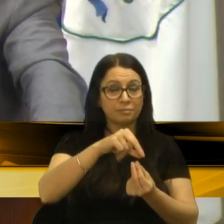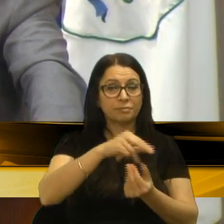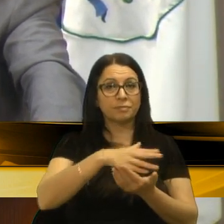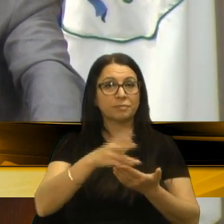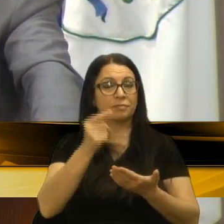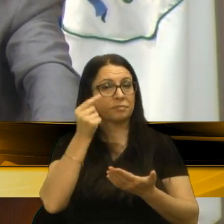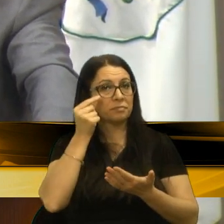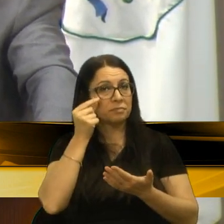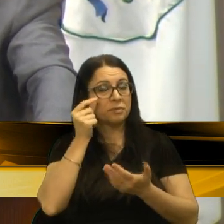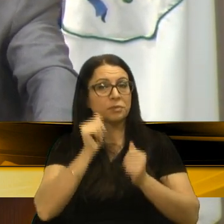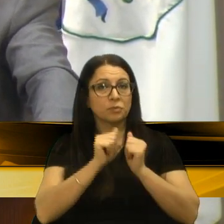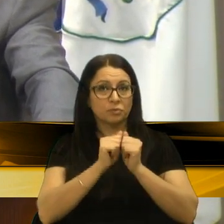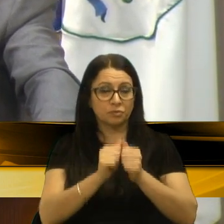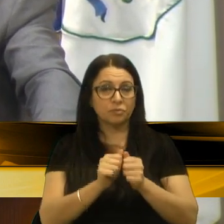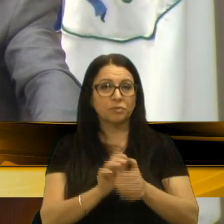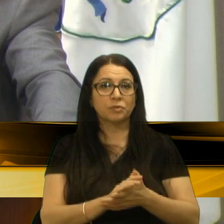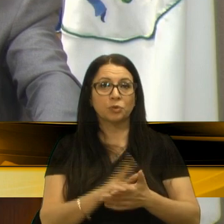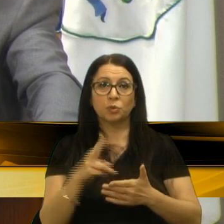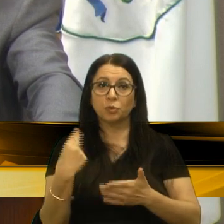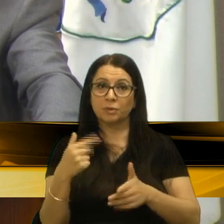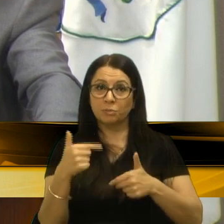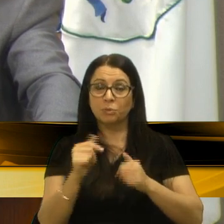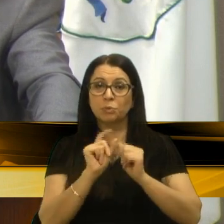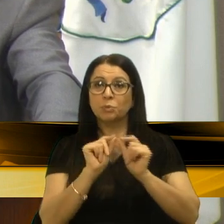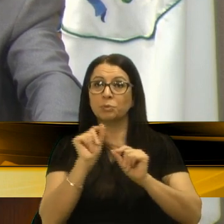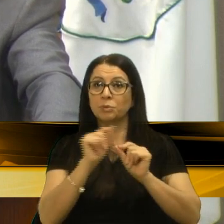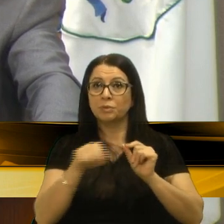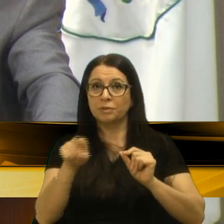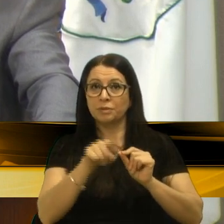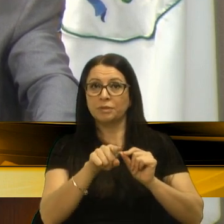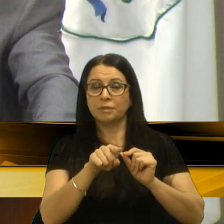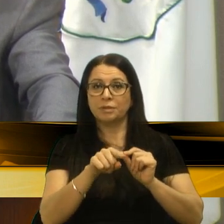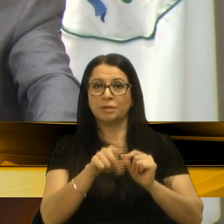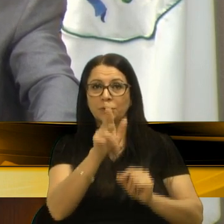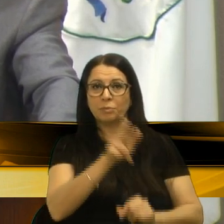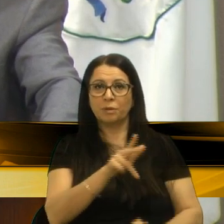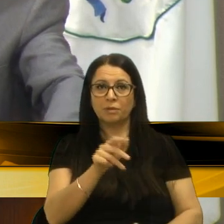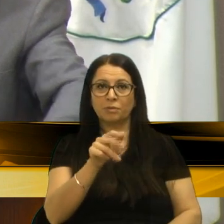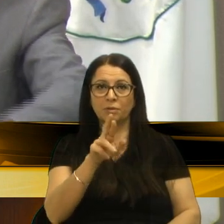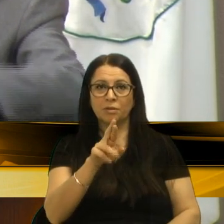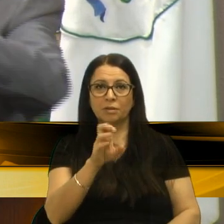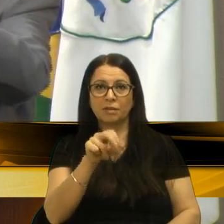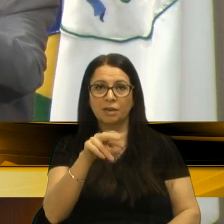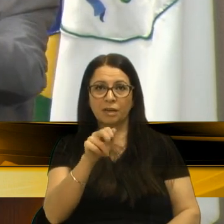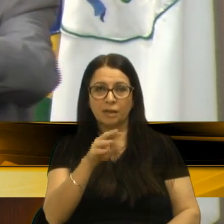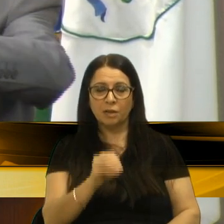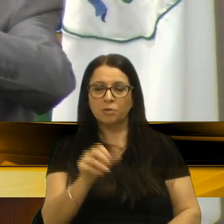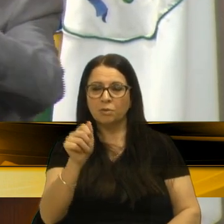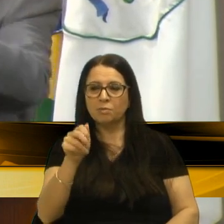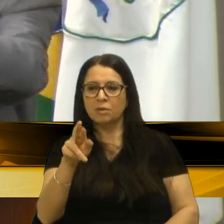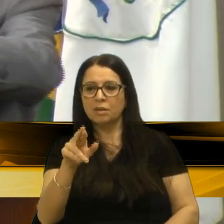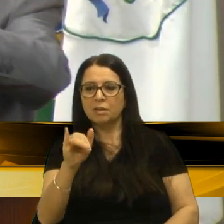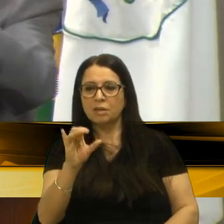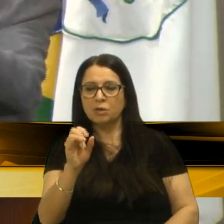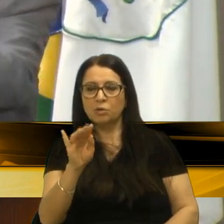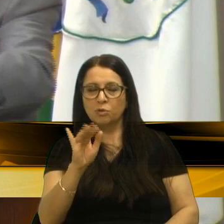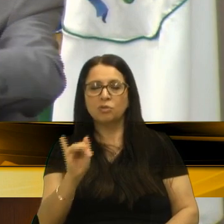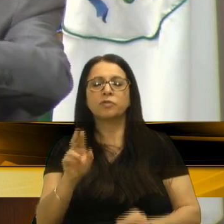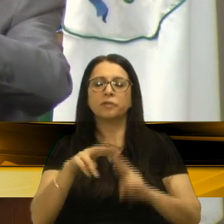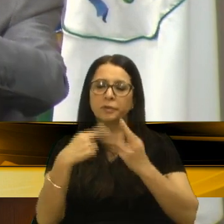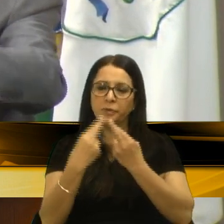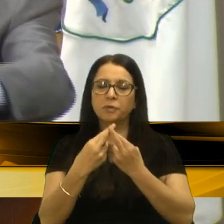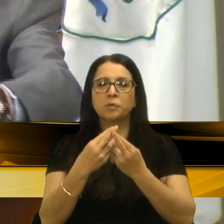junto, nós trabalhamos essa questão, inclusive o padre Renato Ariotti, fizemos várias reuniões com o secretário Emílio, com o procurador,